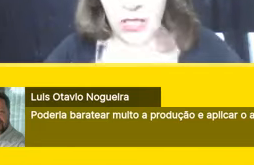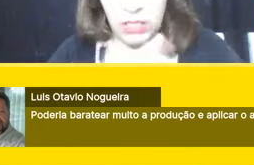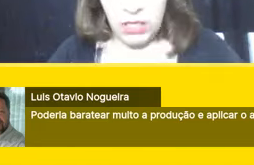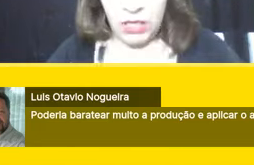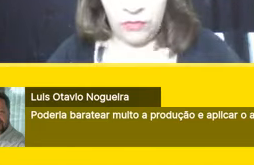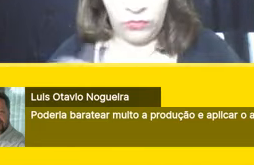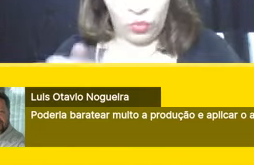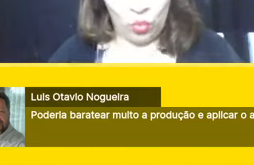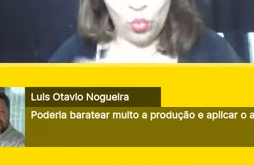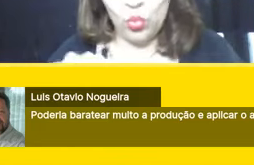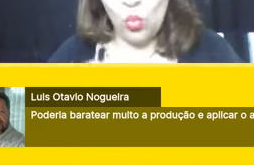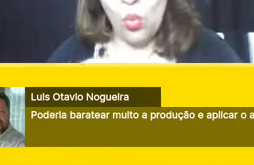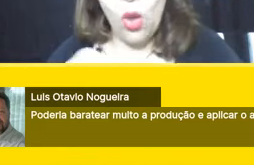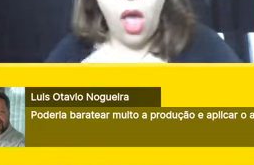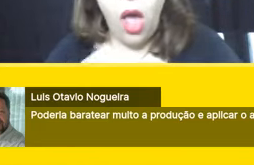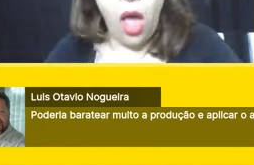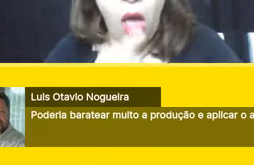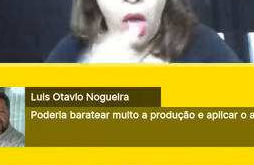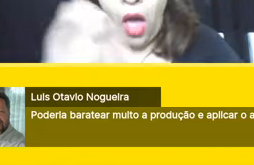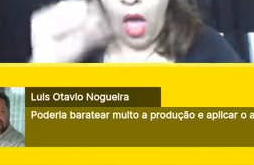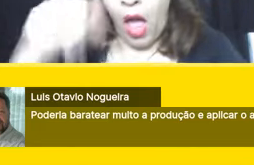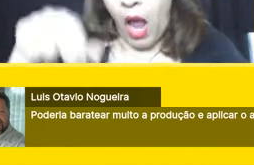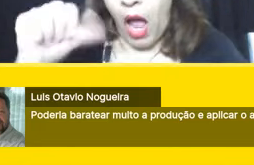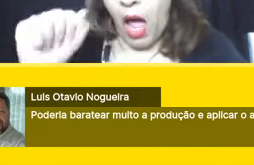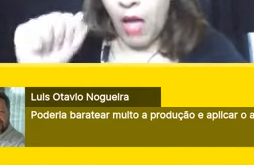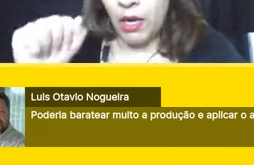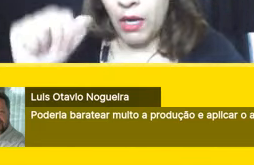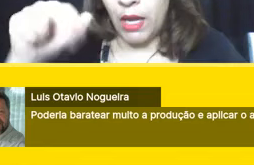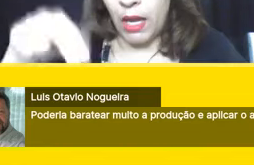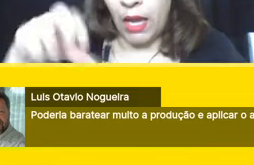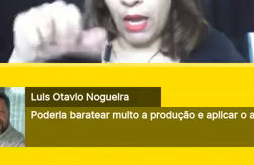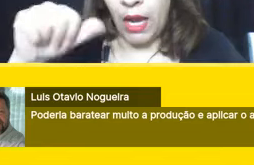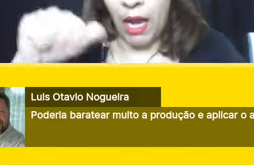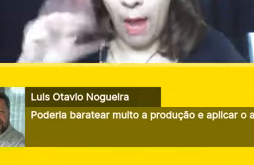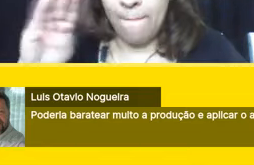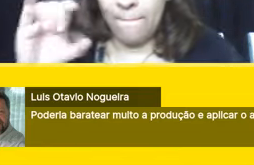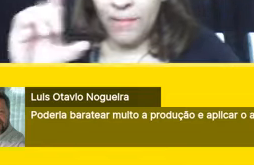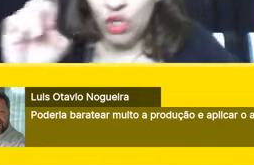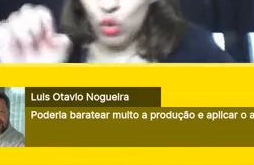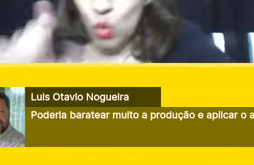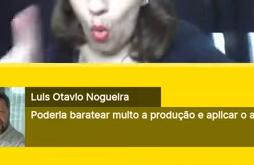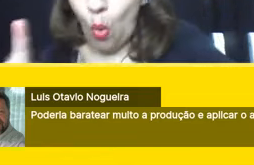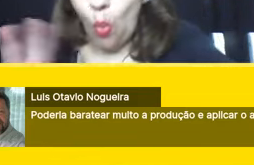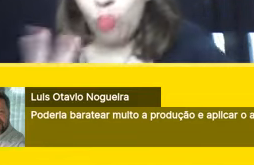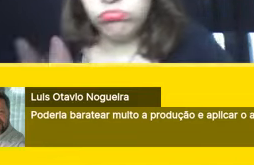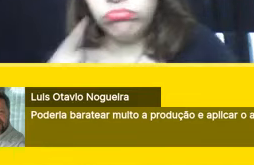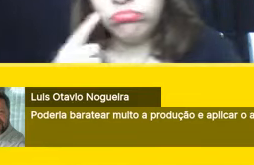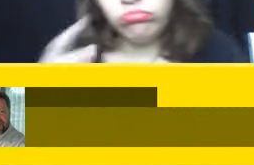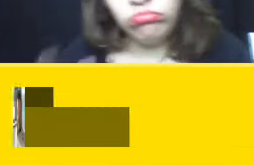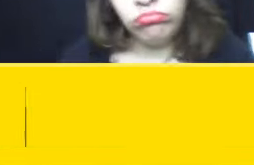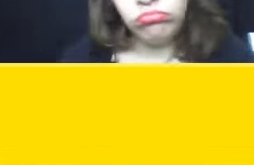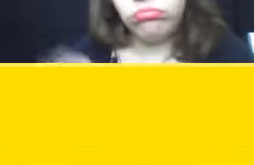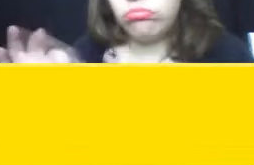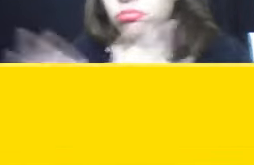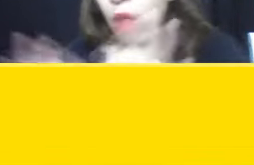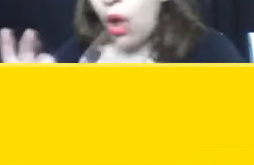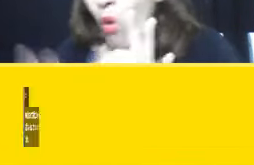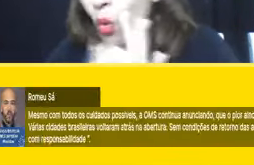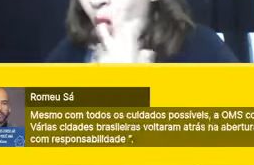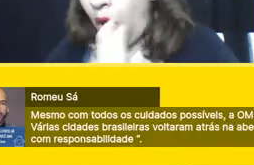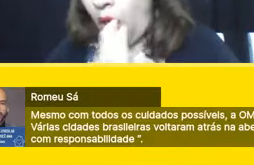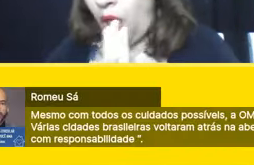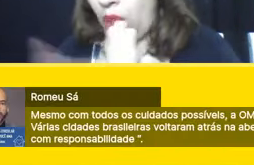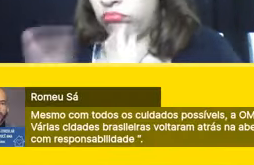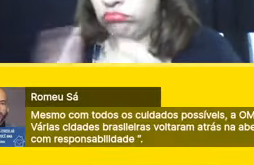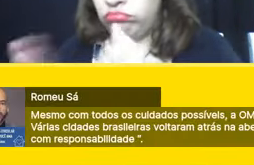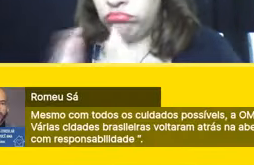ao princípio ativo canabidiol. Ok, da onde, qual é a origem dele, aí a Anvisa é que tem que regulamentar isso. Não cabe à